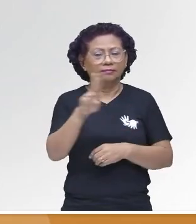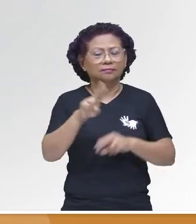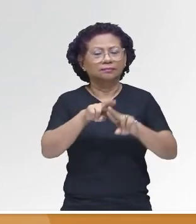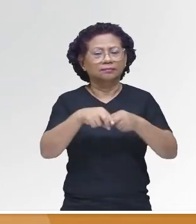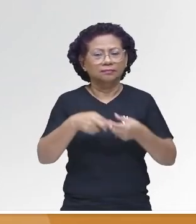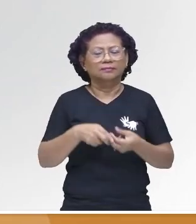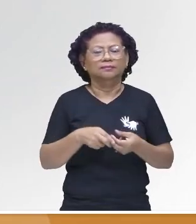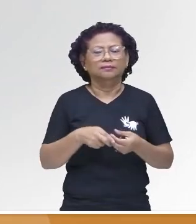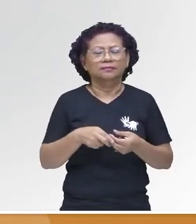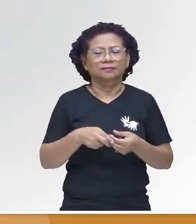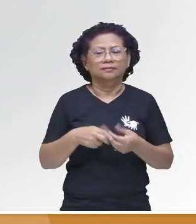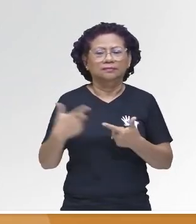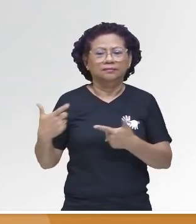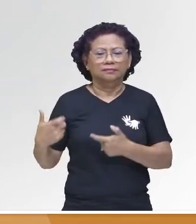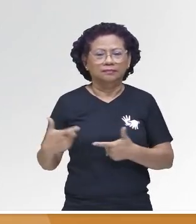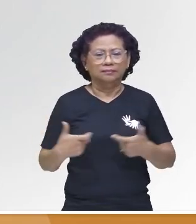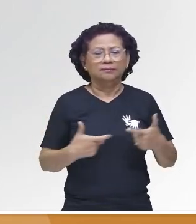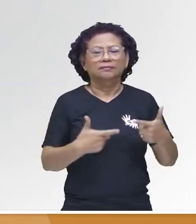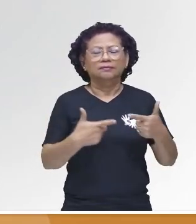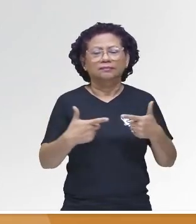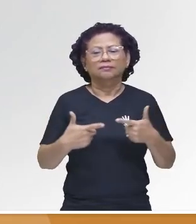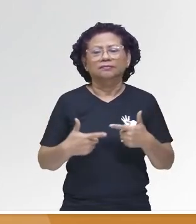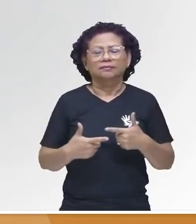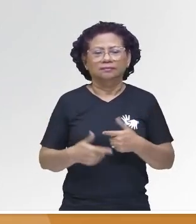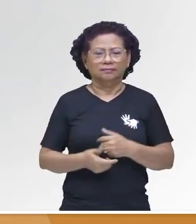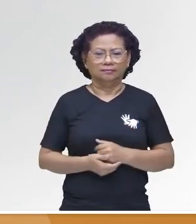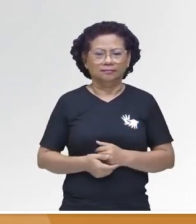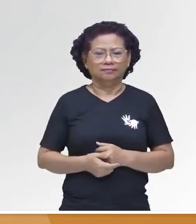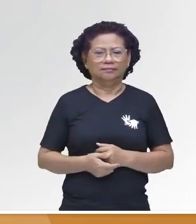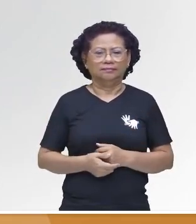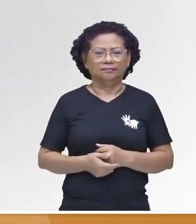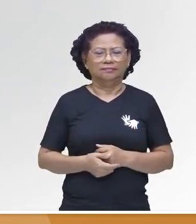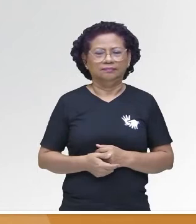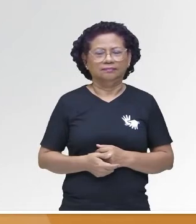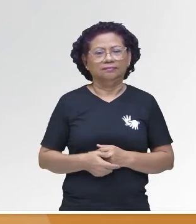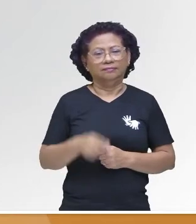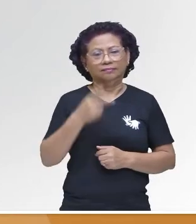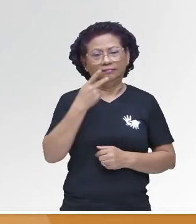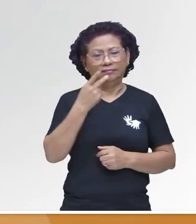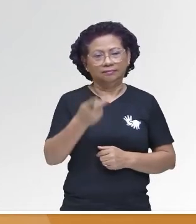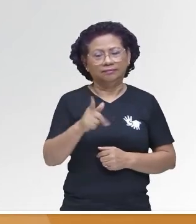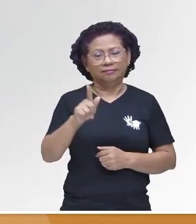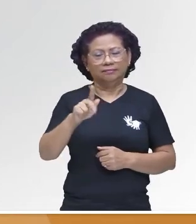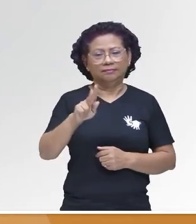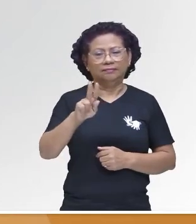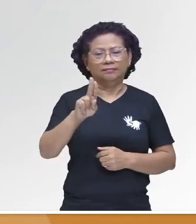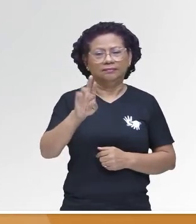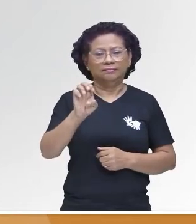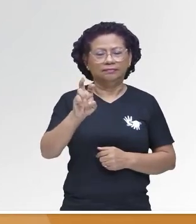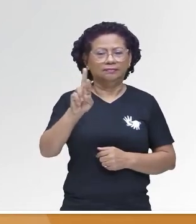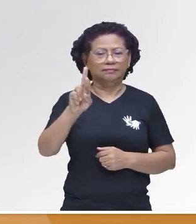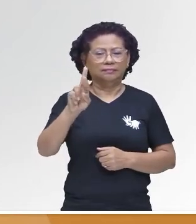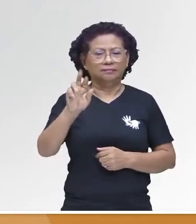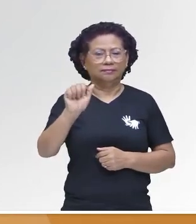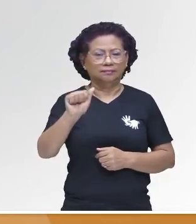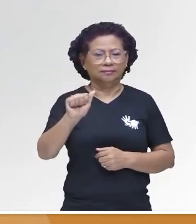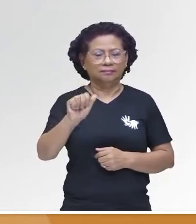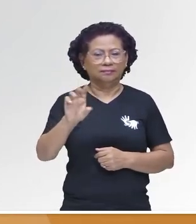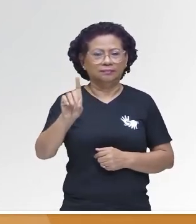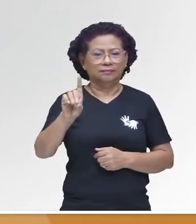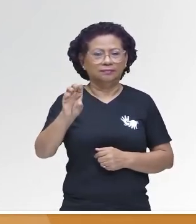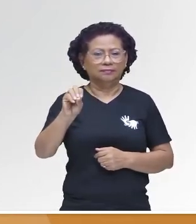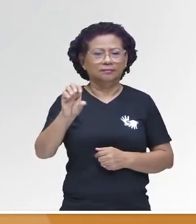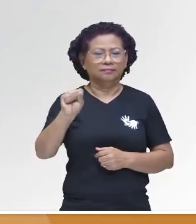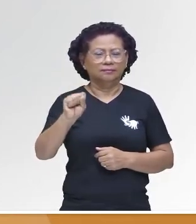movimento. Revolução Farroupilha ou Guerra dos Farrapos. Havia falta de armas, senhores. Não